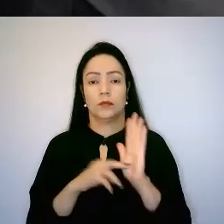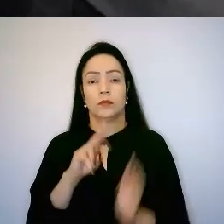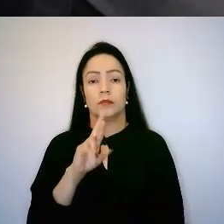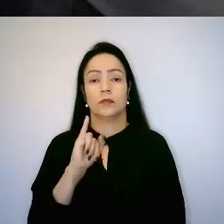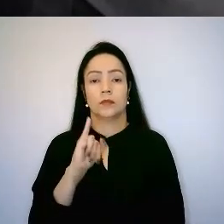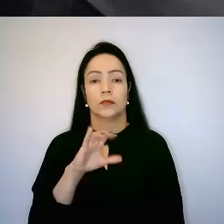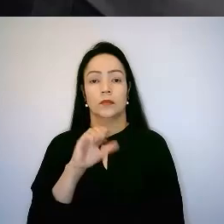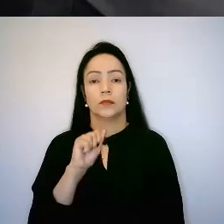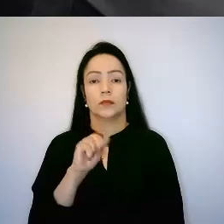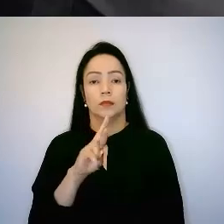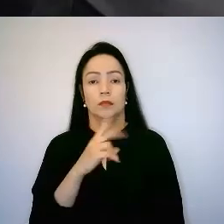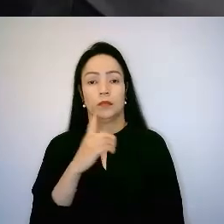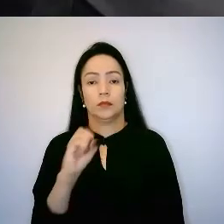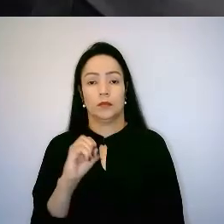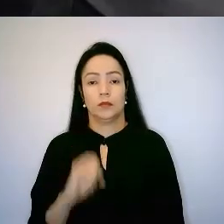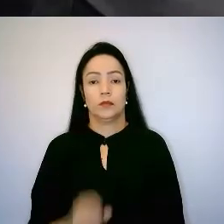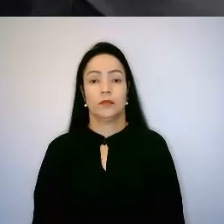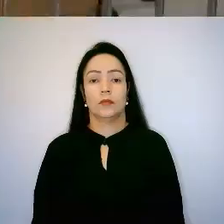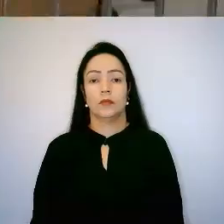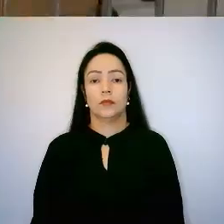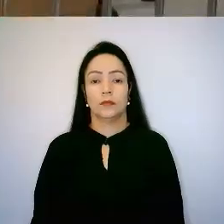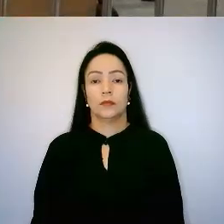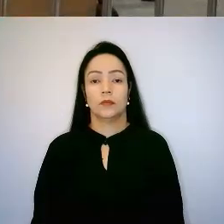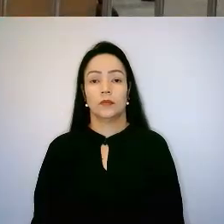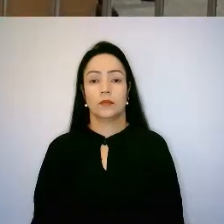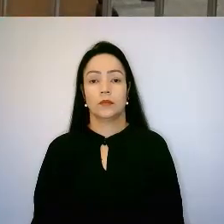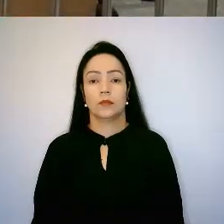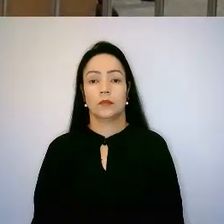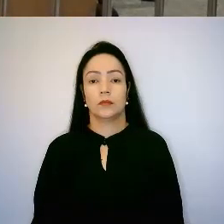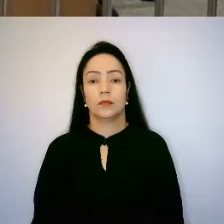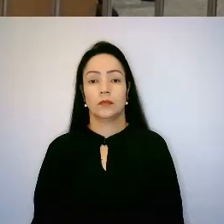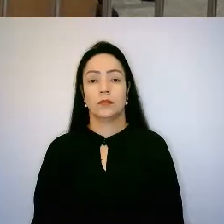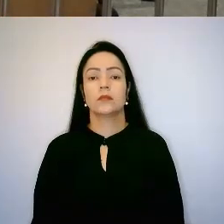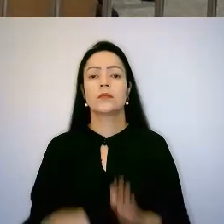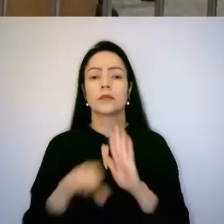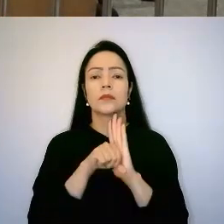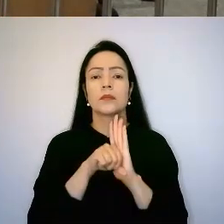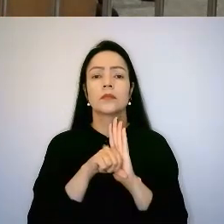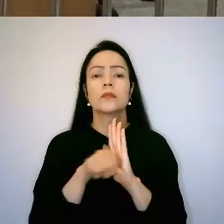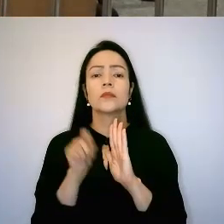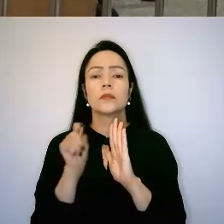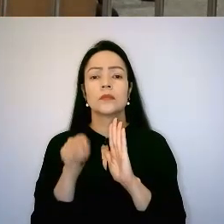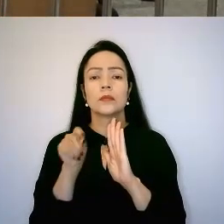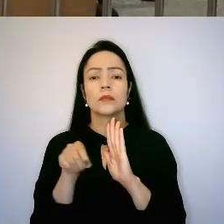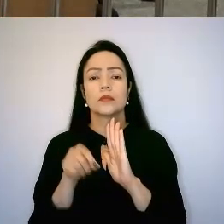Tinoco tá em mesa do Ricardo com a natureza